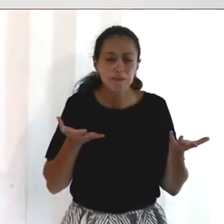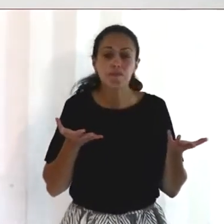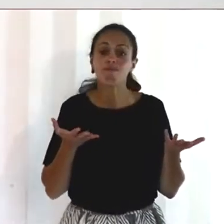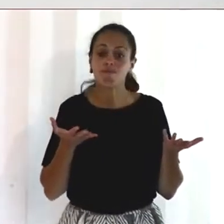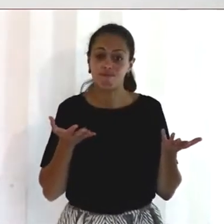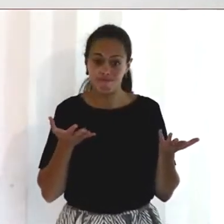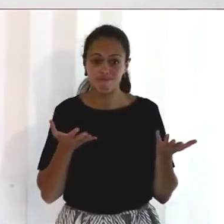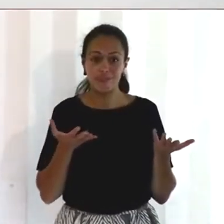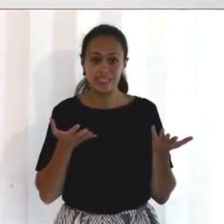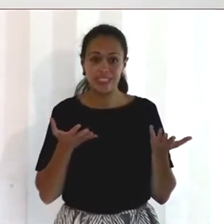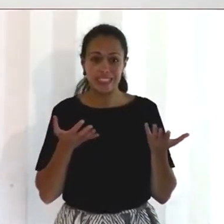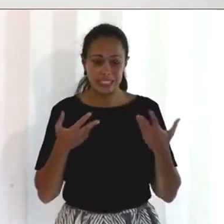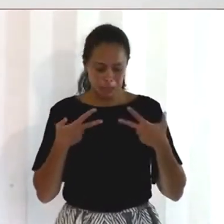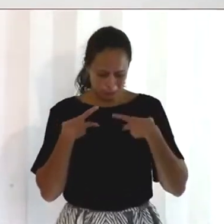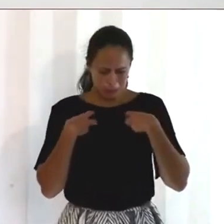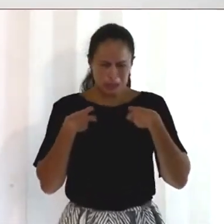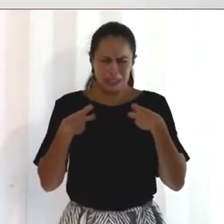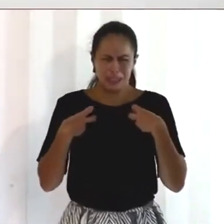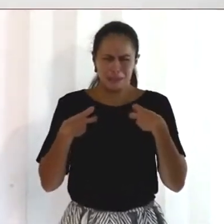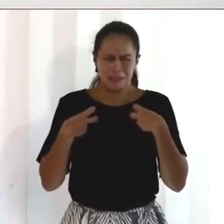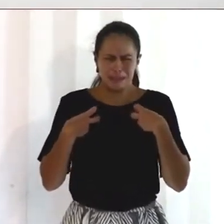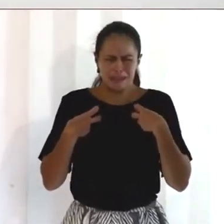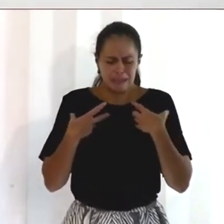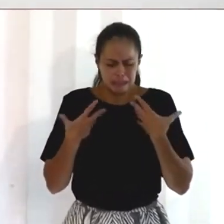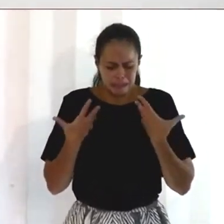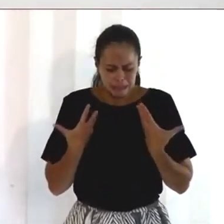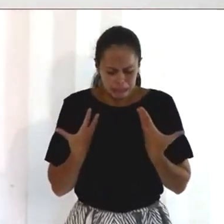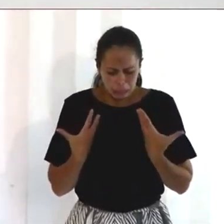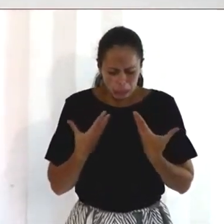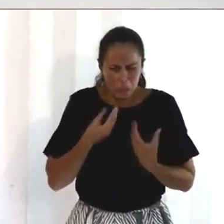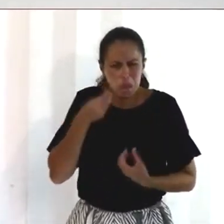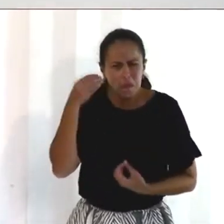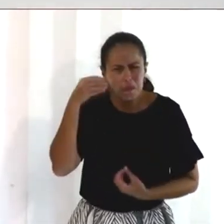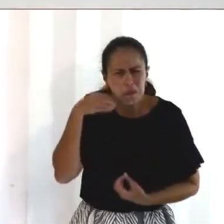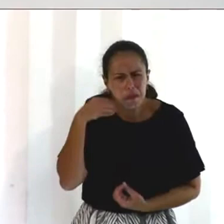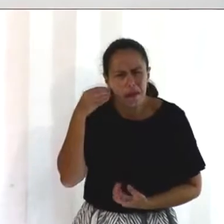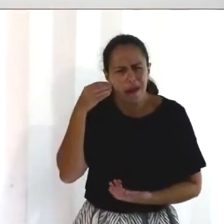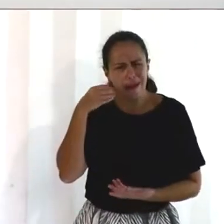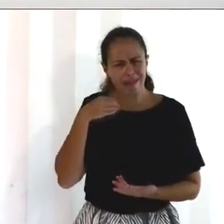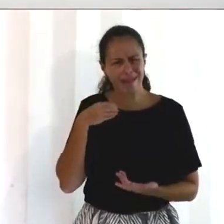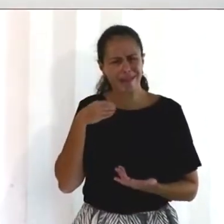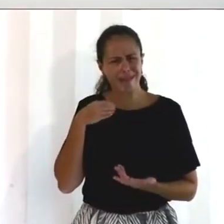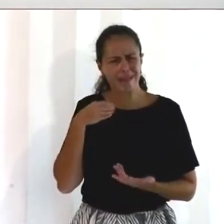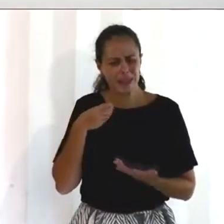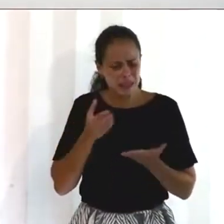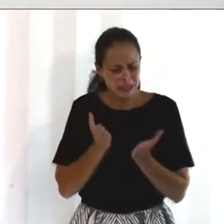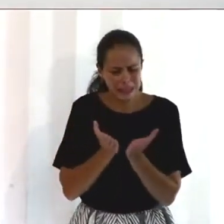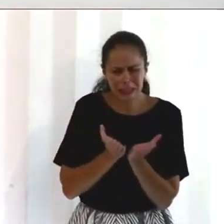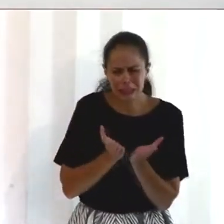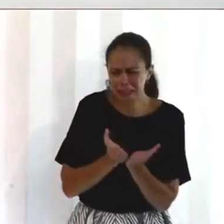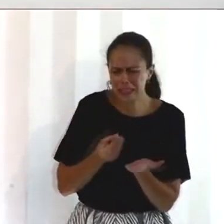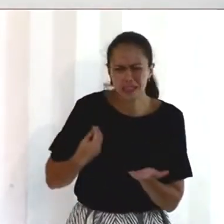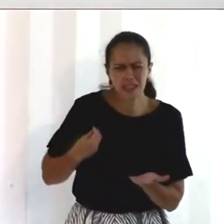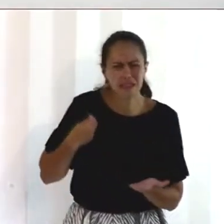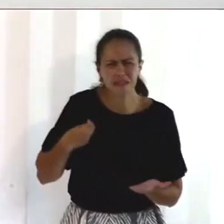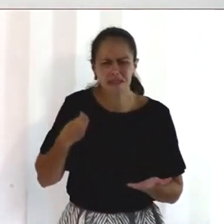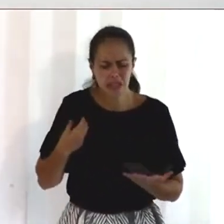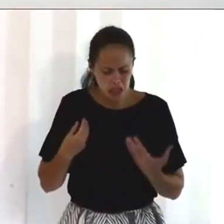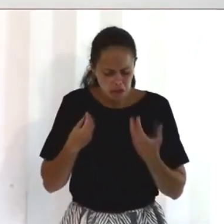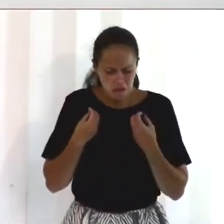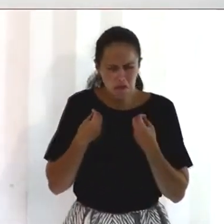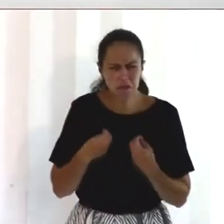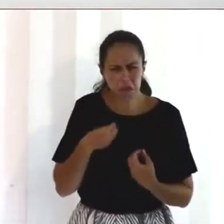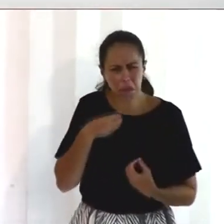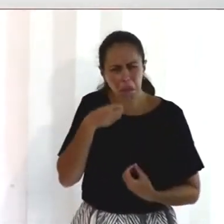a nossa letargia na nossa caminhada cristã. A palavra de Deus nos mostra que 10, 20, 30 anos de